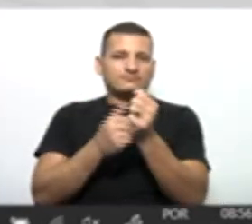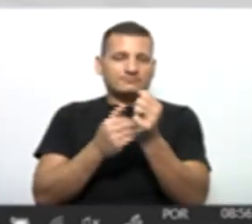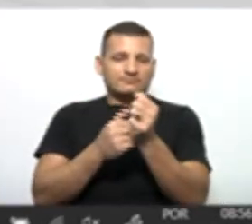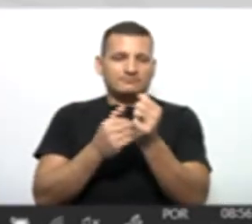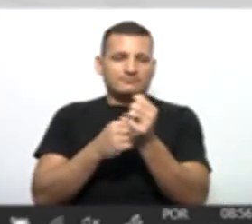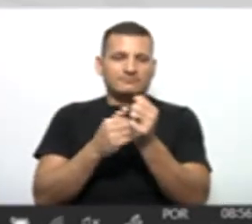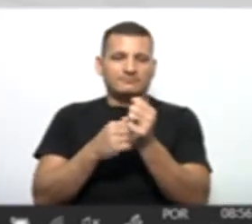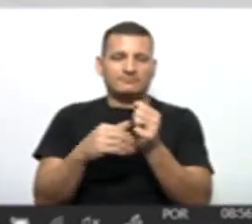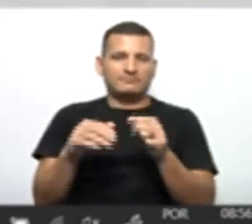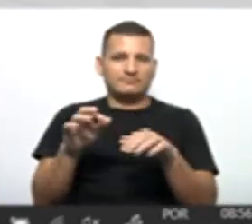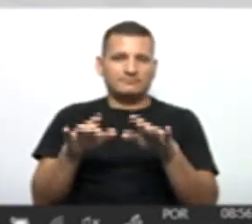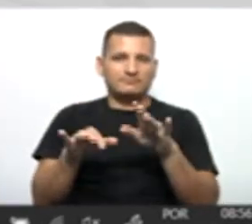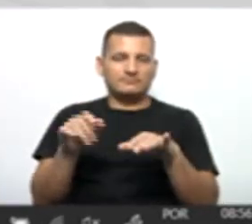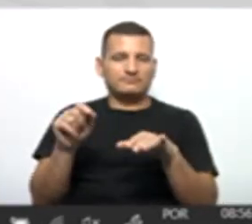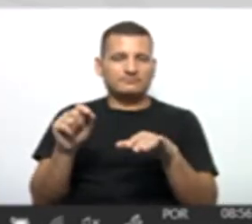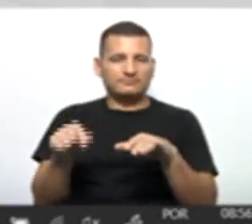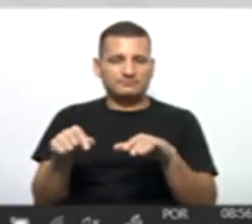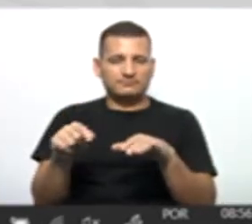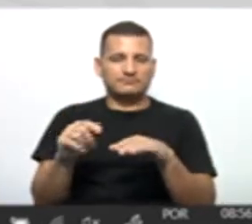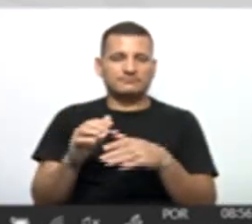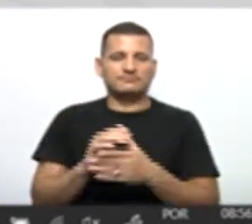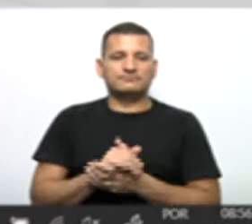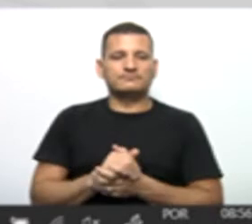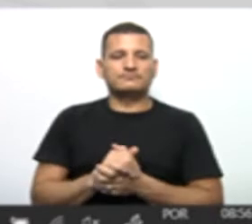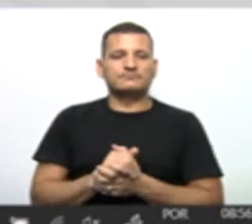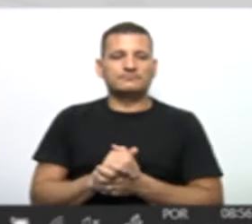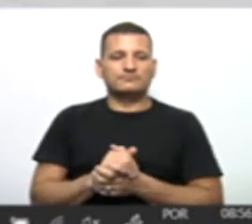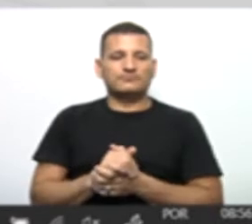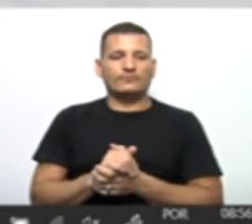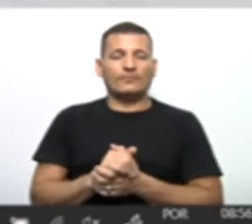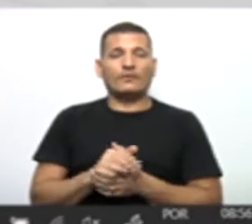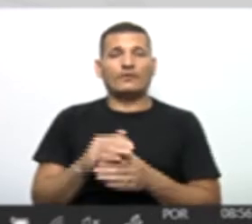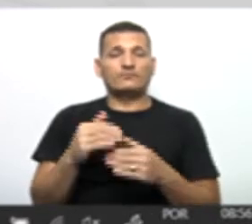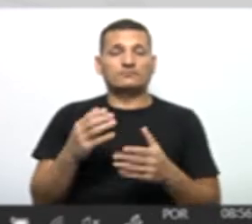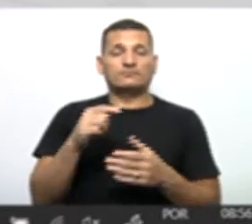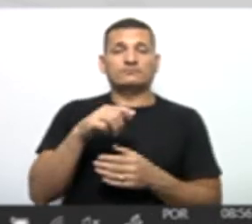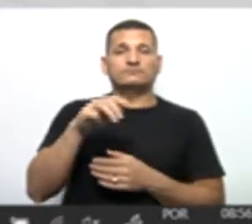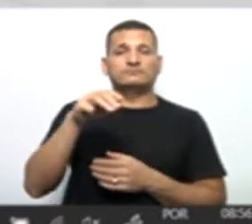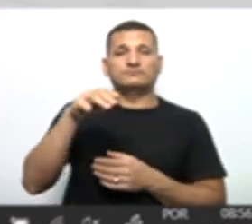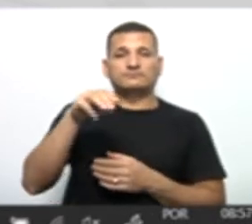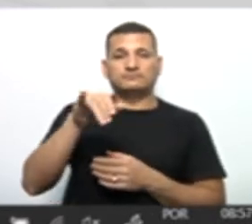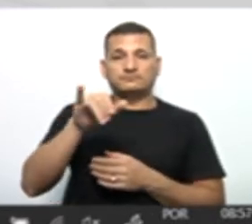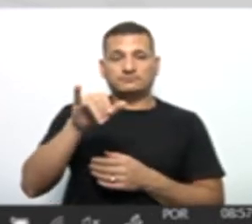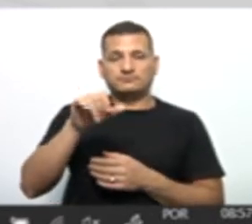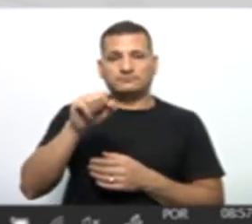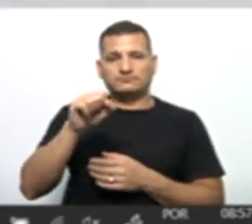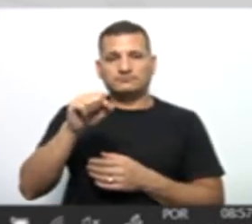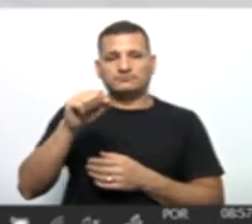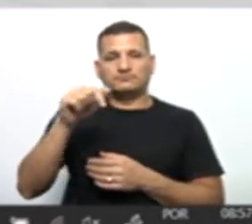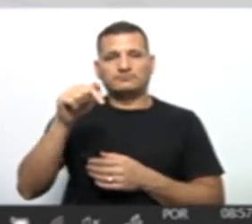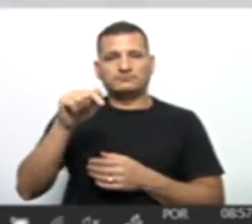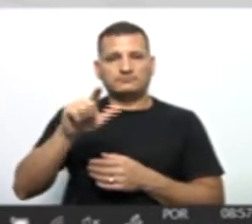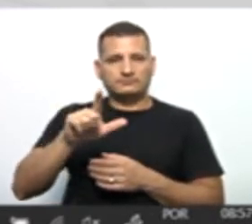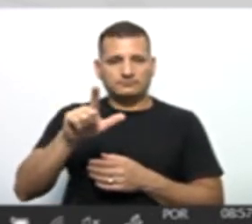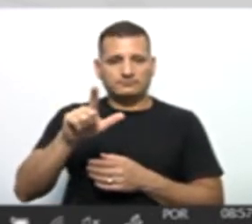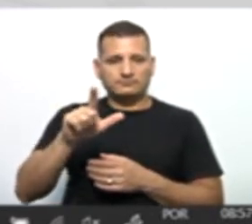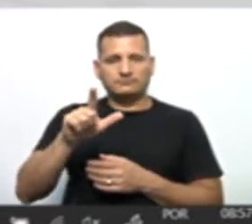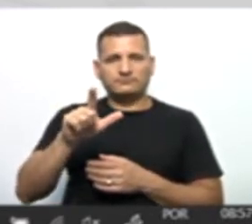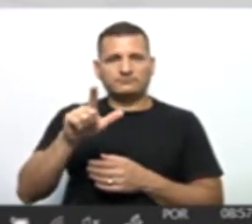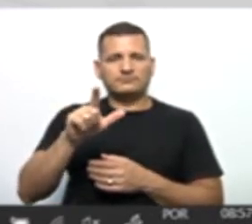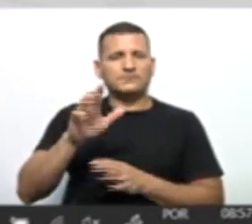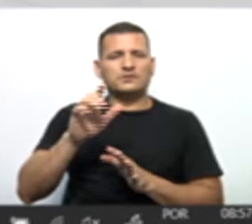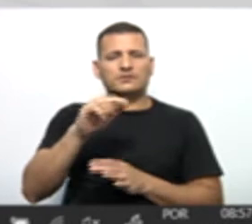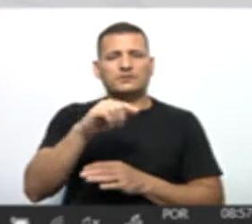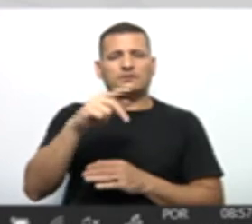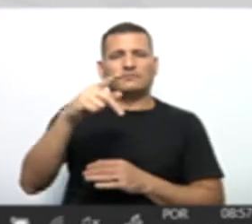certo. Então vamos lá, aqui nós estamos com o nosso MySQL inicializado e ele está aqui no que a gente chama de prompt de